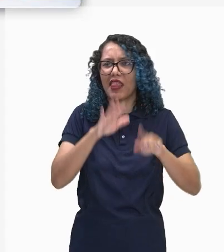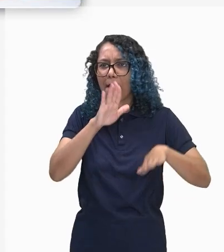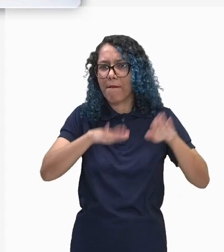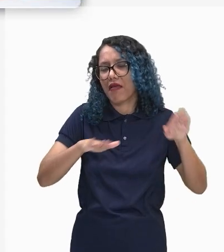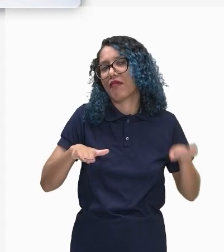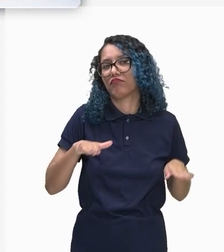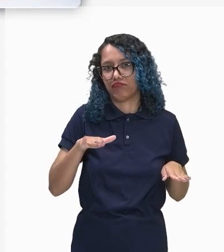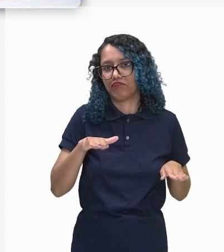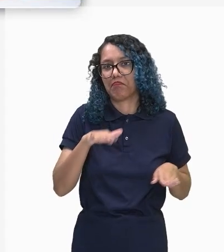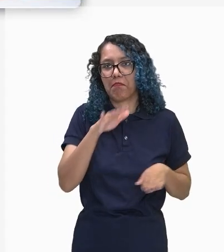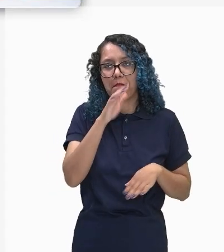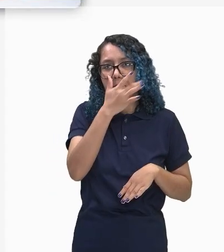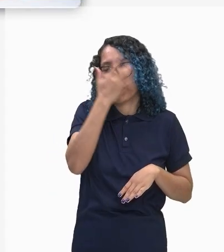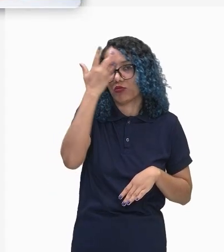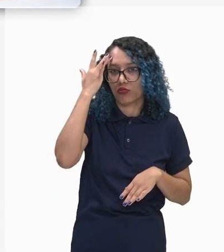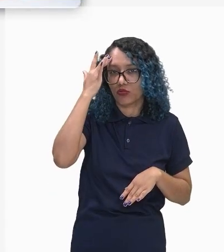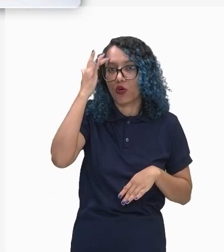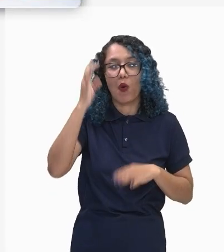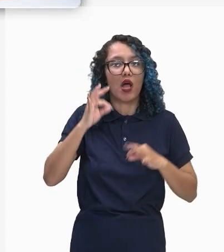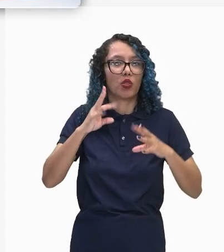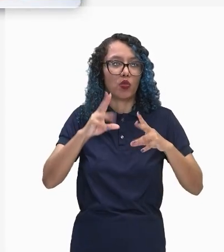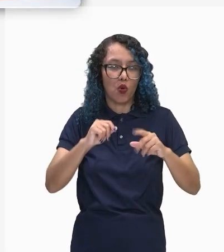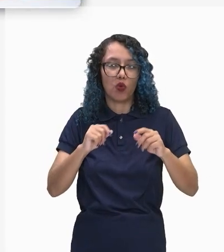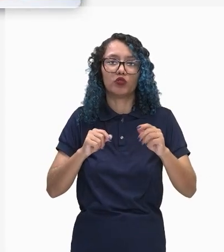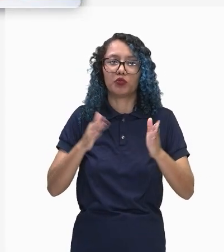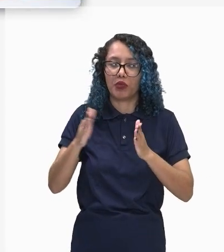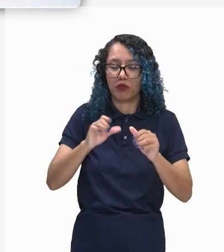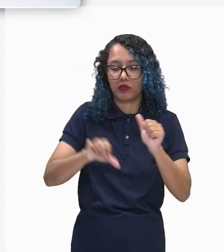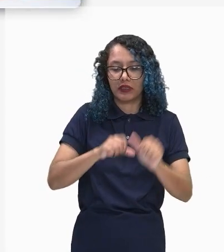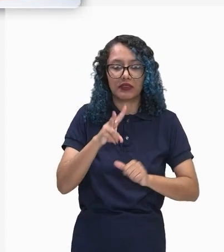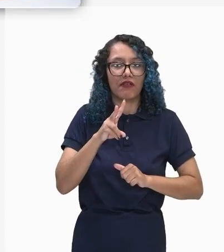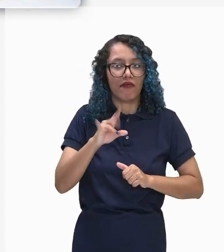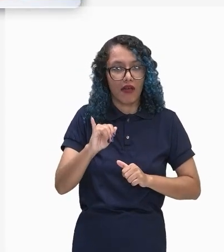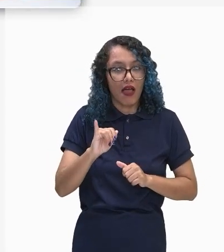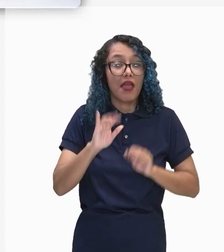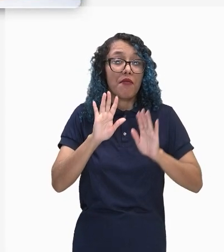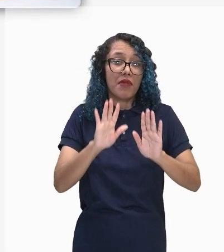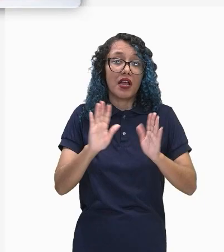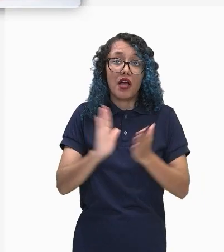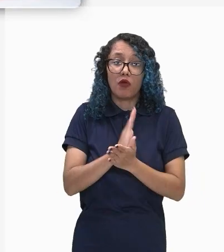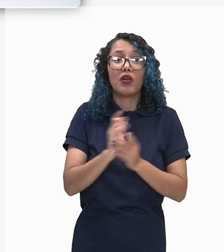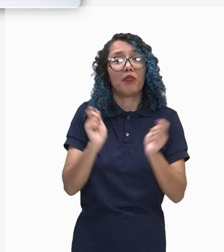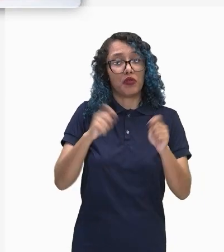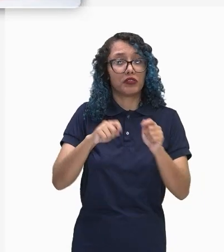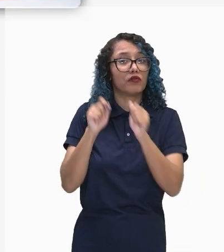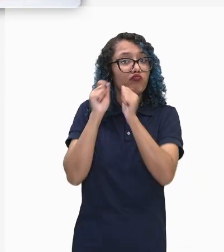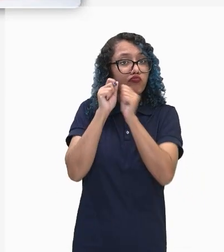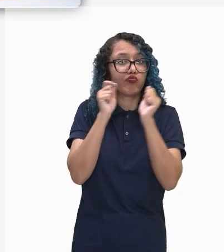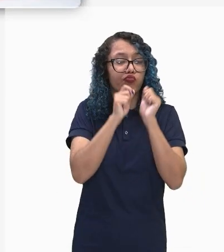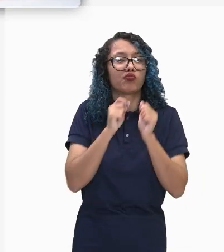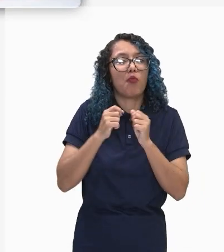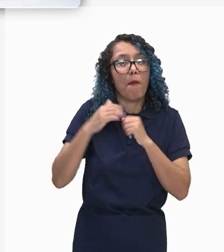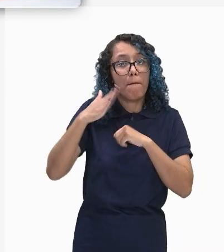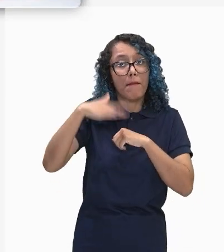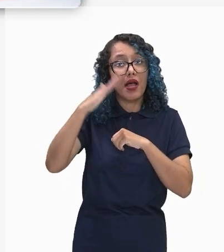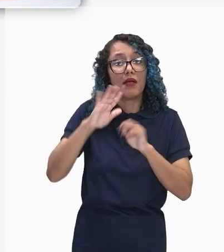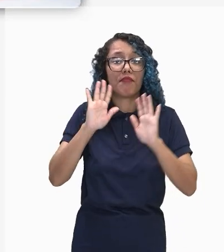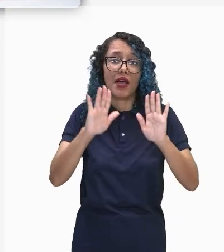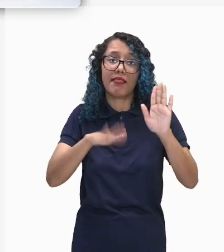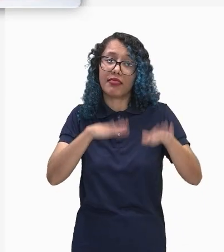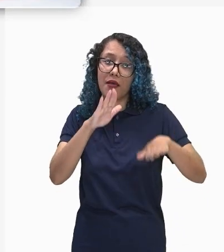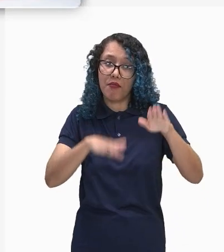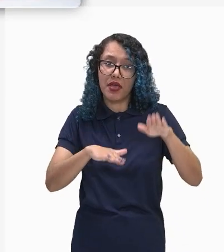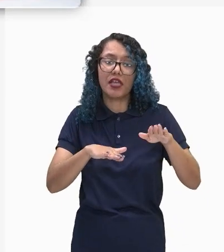todo mundo vai passar pela puberdade, algumas pessoas sim vão desenvolver mais acne e outras não. Isso tem a ver com a